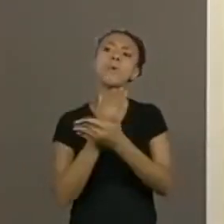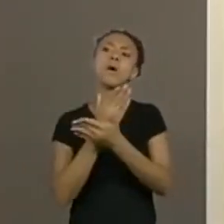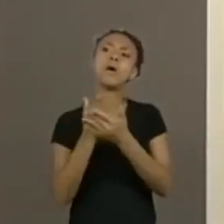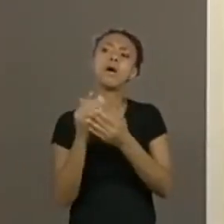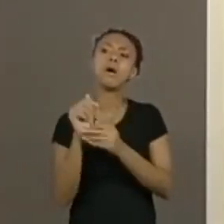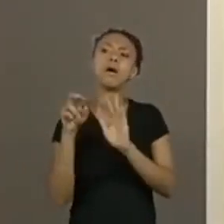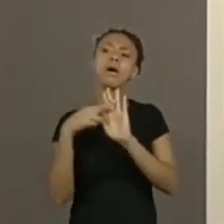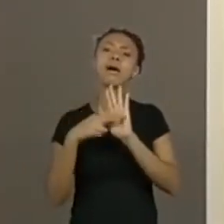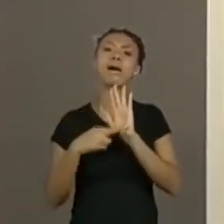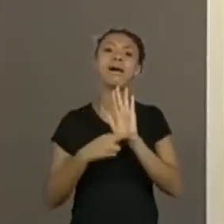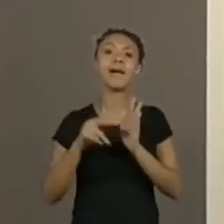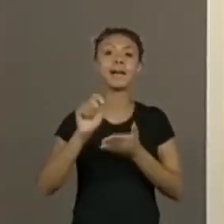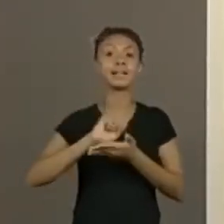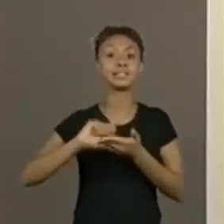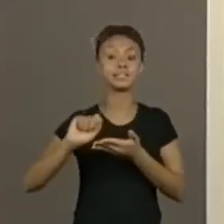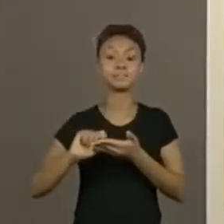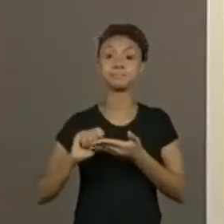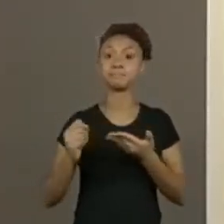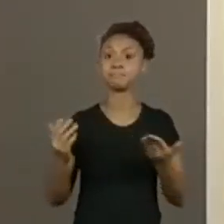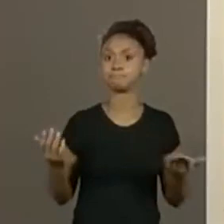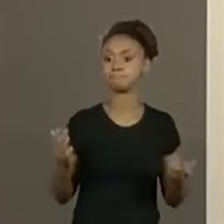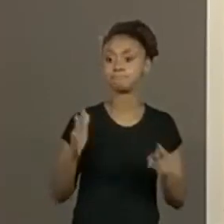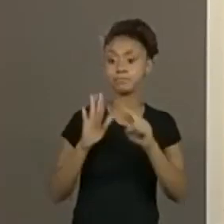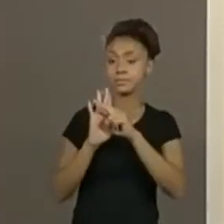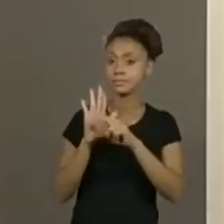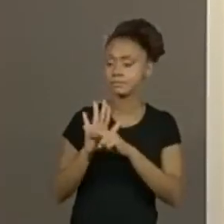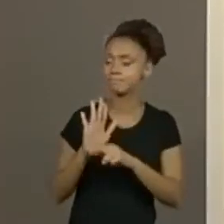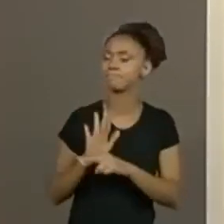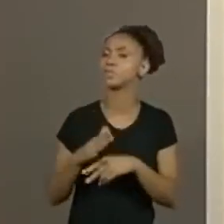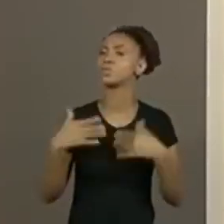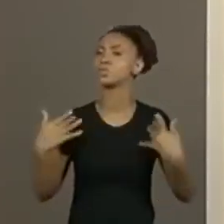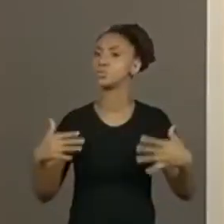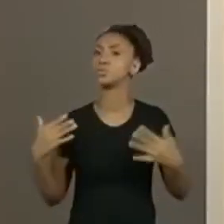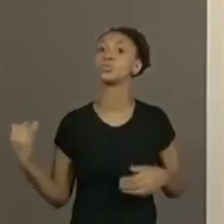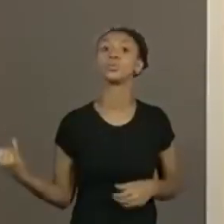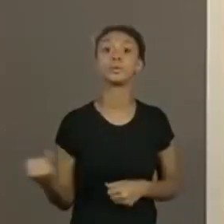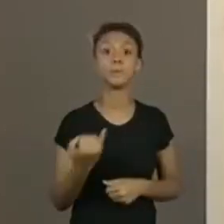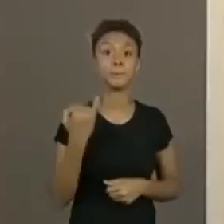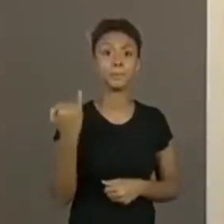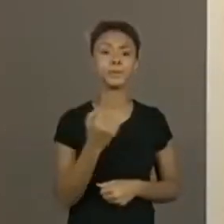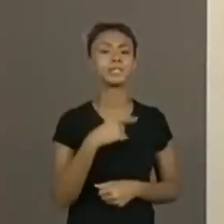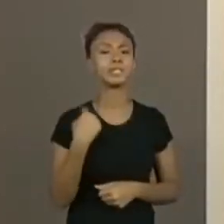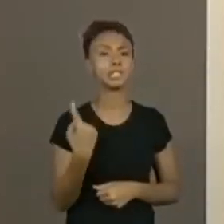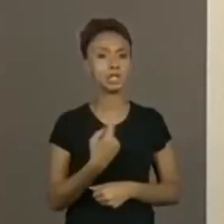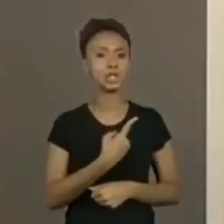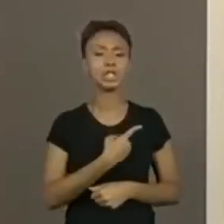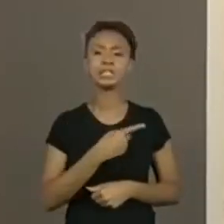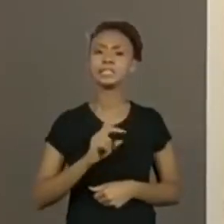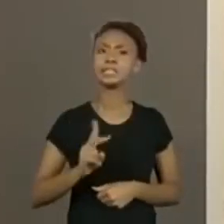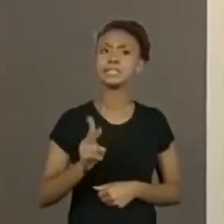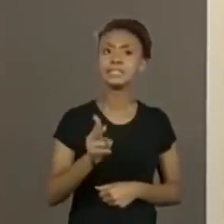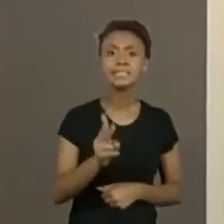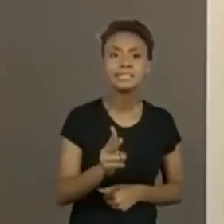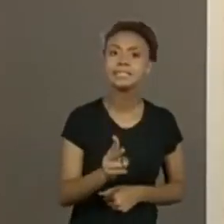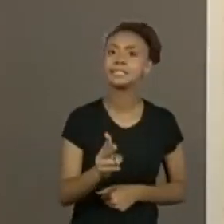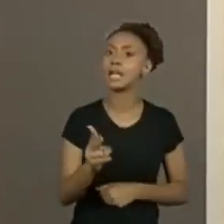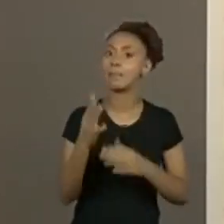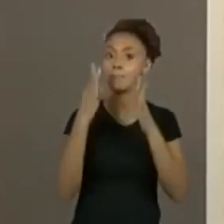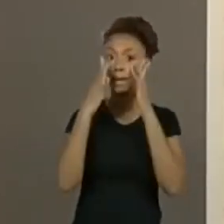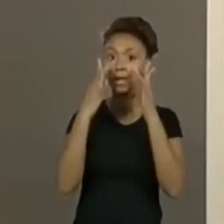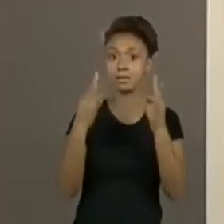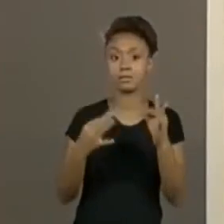palavras. Essa regra é sempre construída, é importante a gente estar sempre frisando isso, professores. Que todas as regras